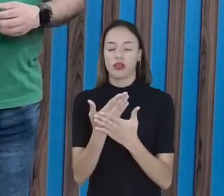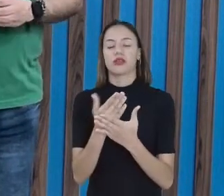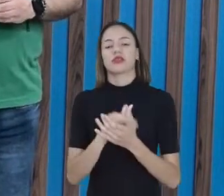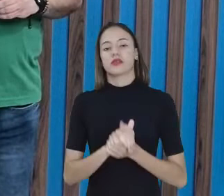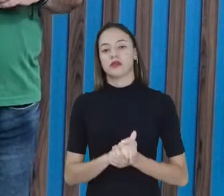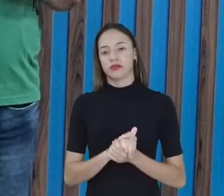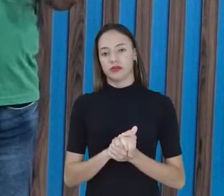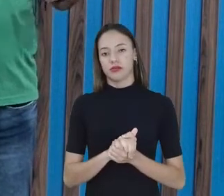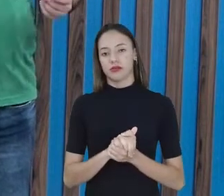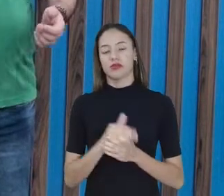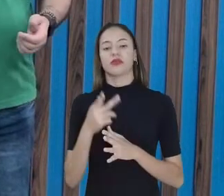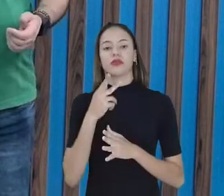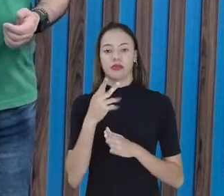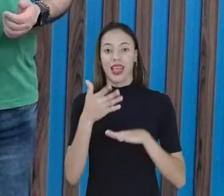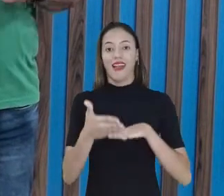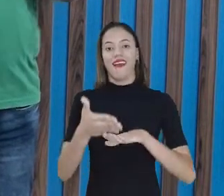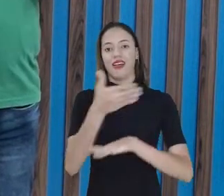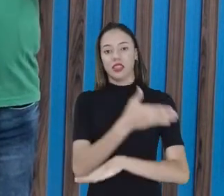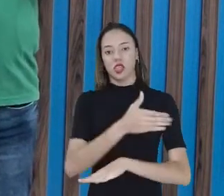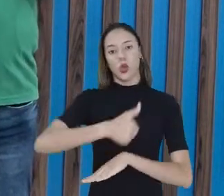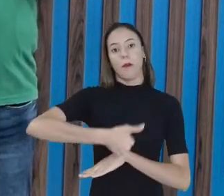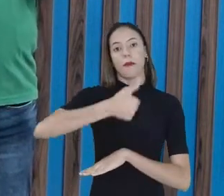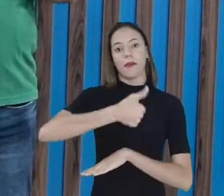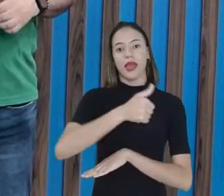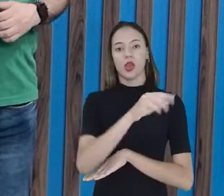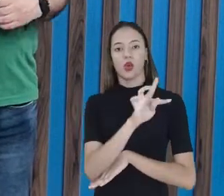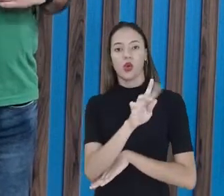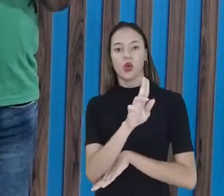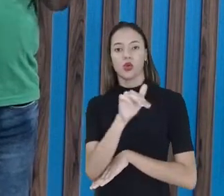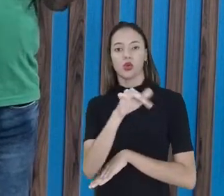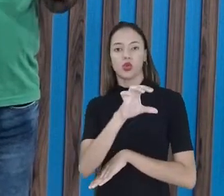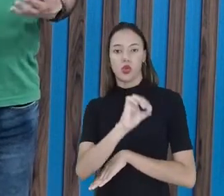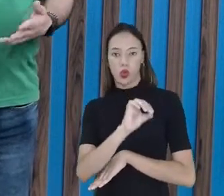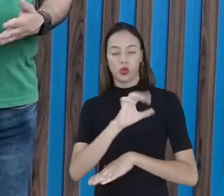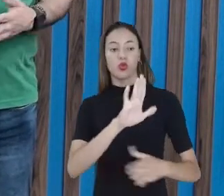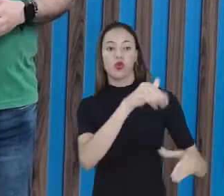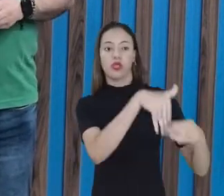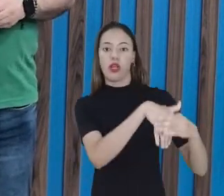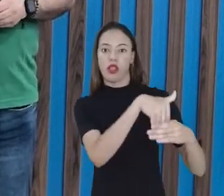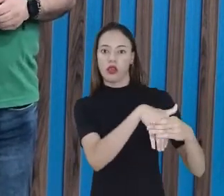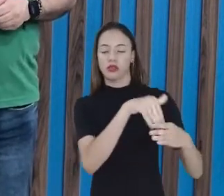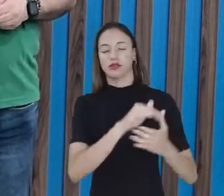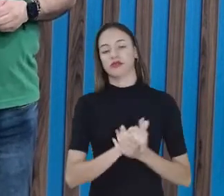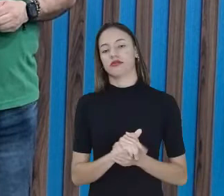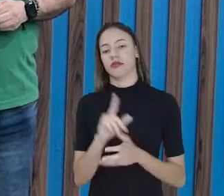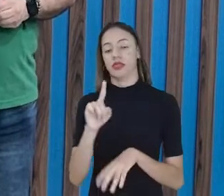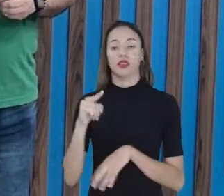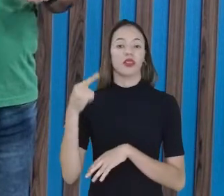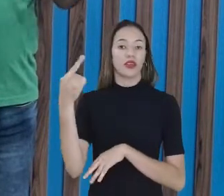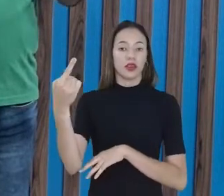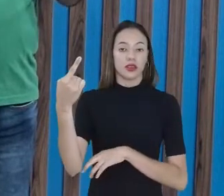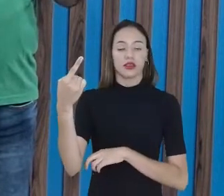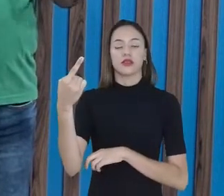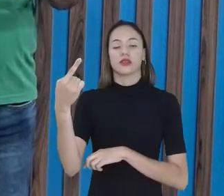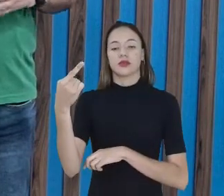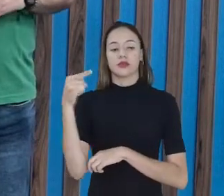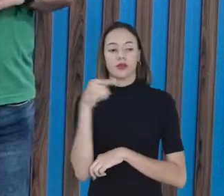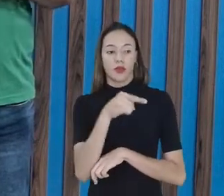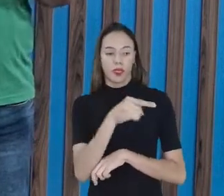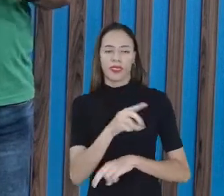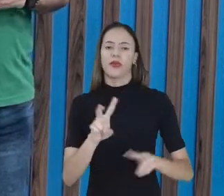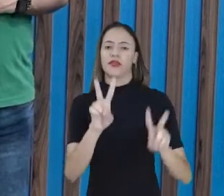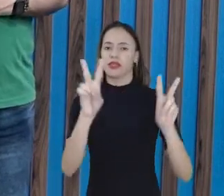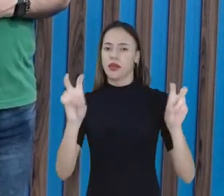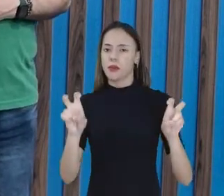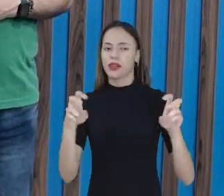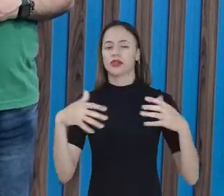antecedeu o primeiro turno das eleições. Depois, em se tratando de uma temática